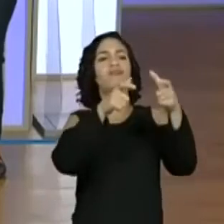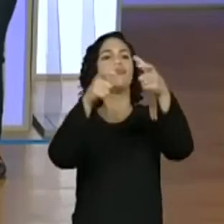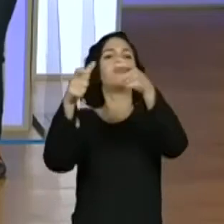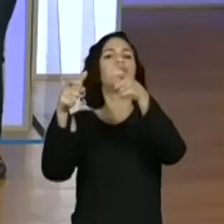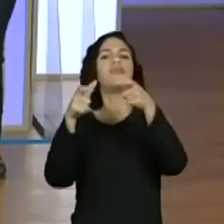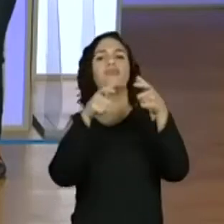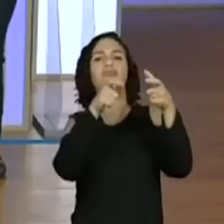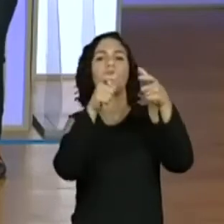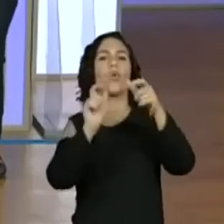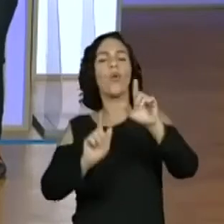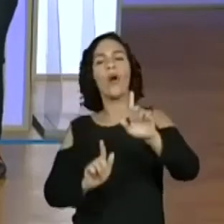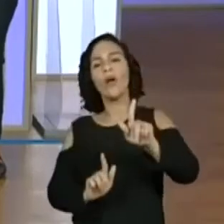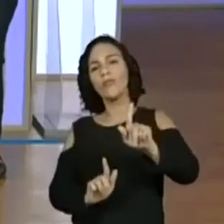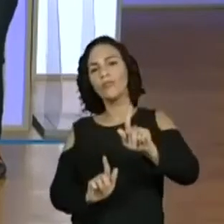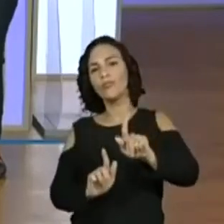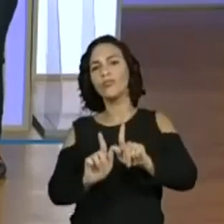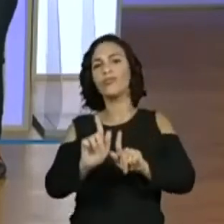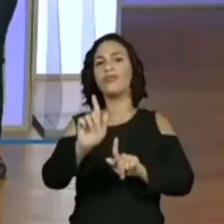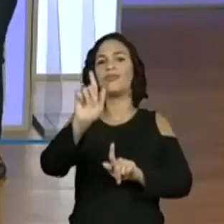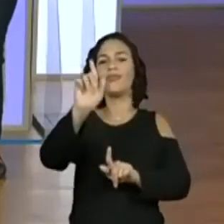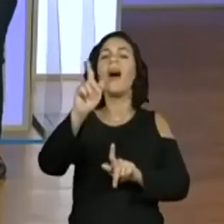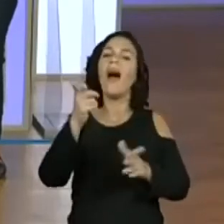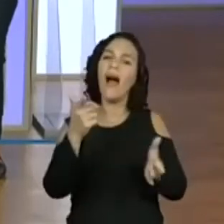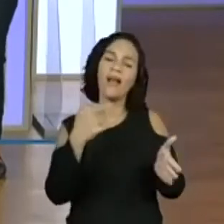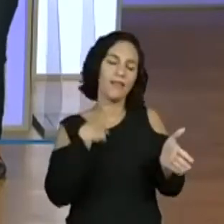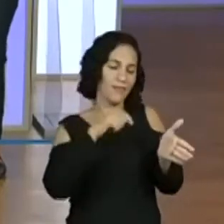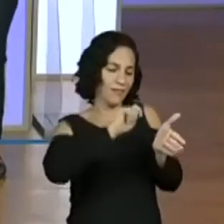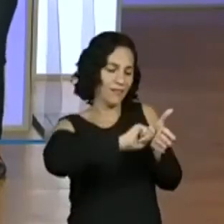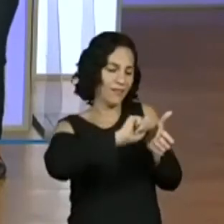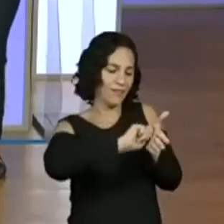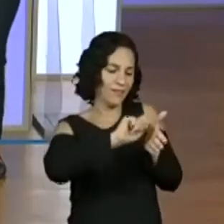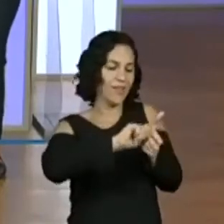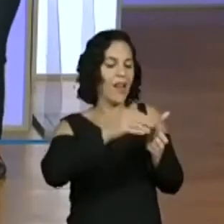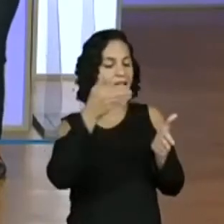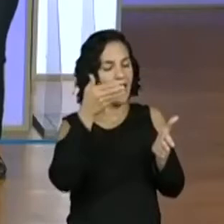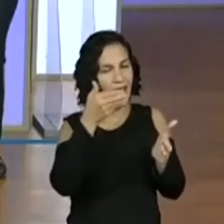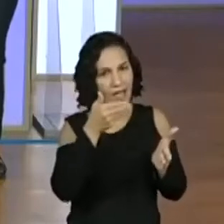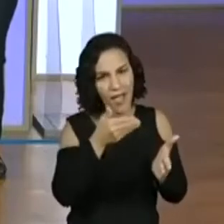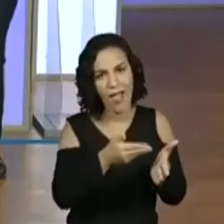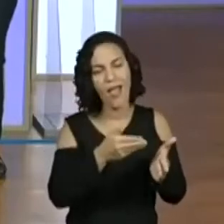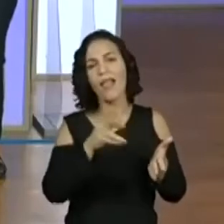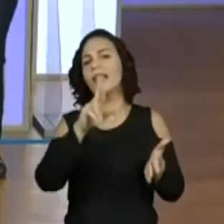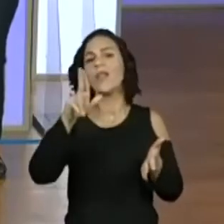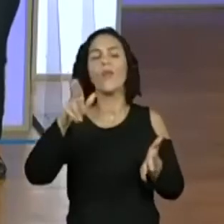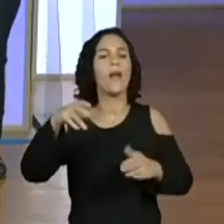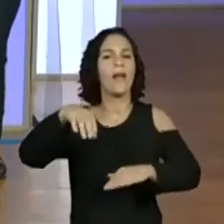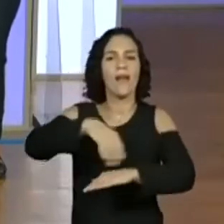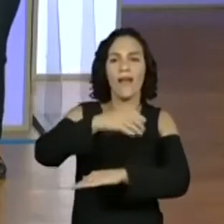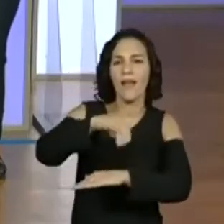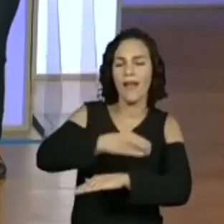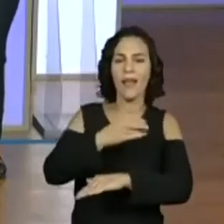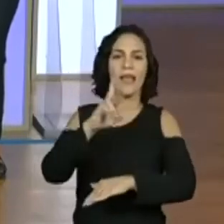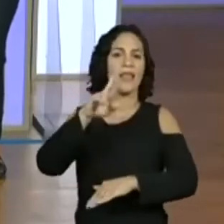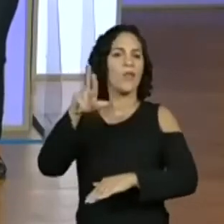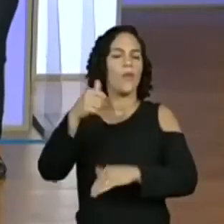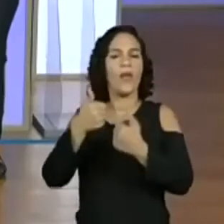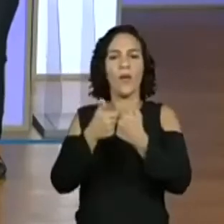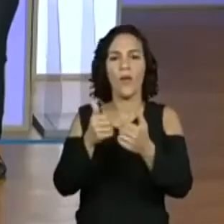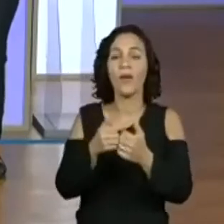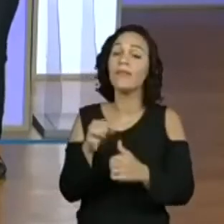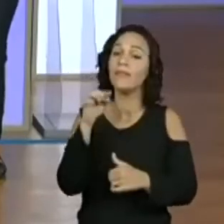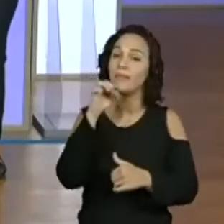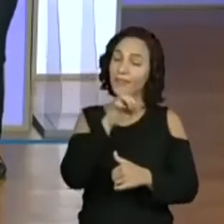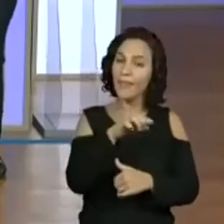uma nave espacial. Aí a gente vai lá e escreve a legenda para entender que aquilo ali não é um carro, não é um ônibus, é